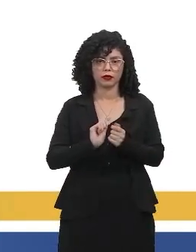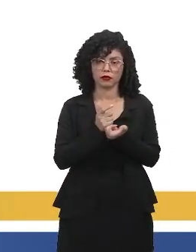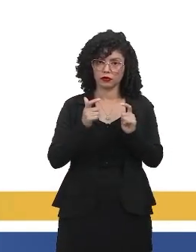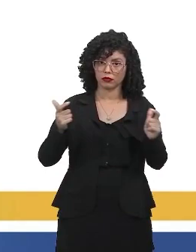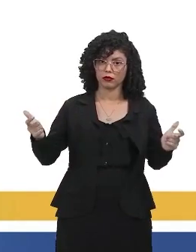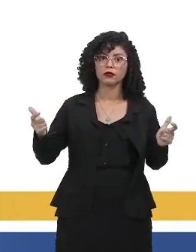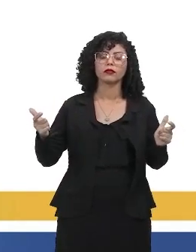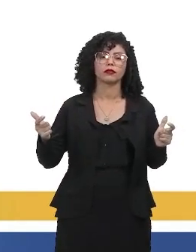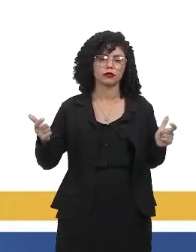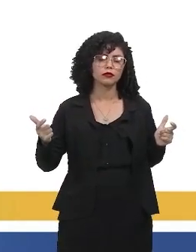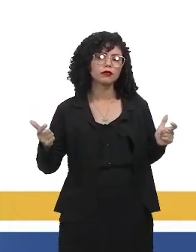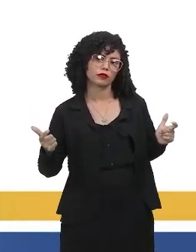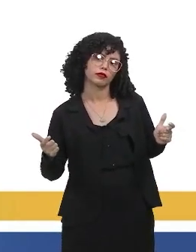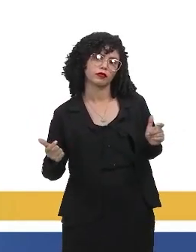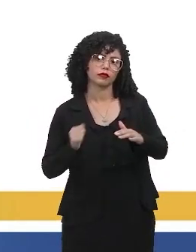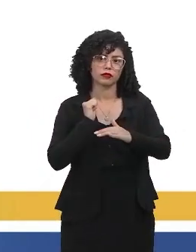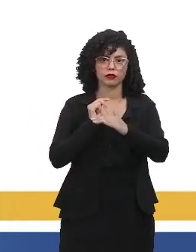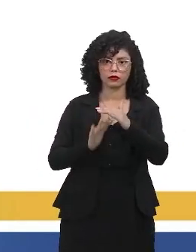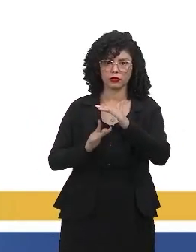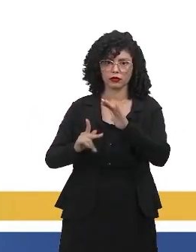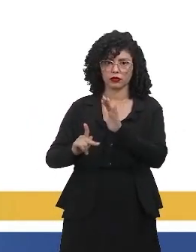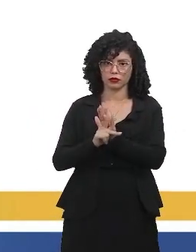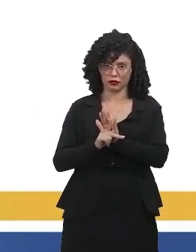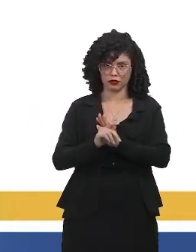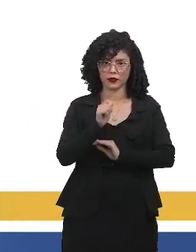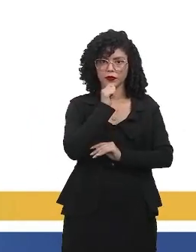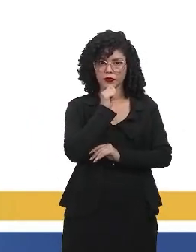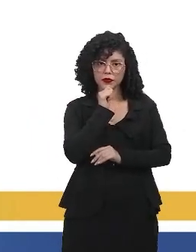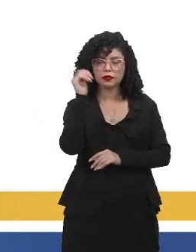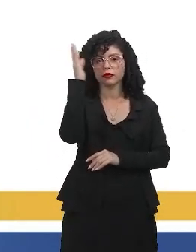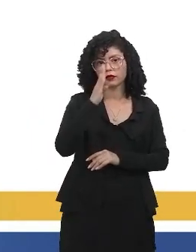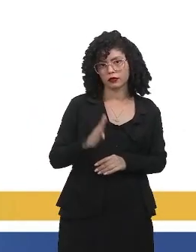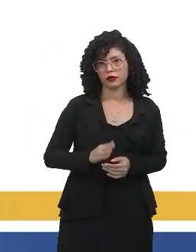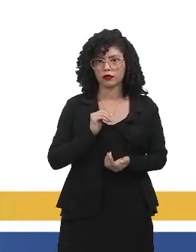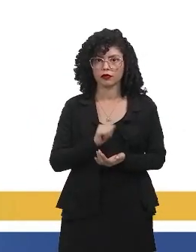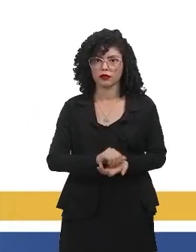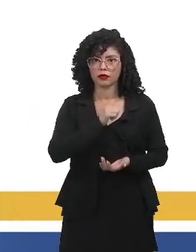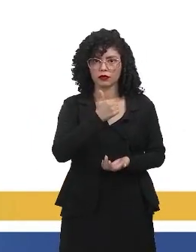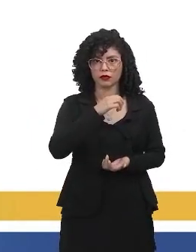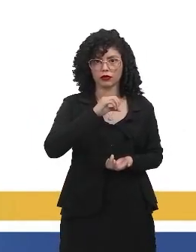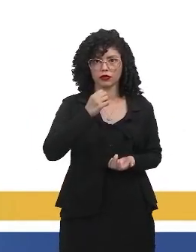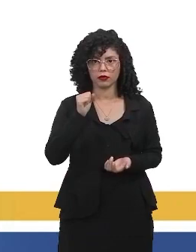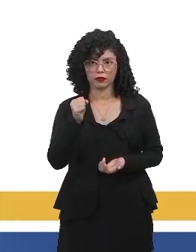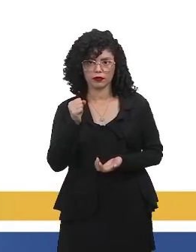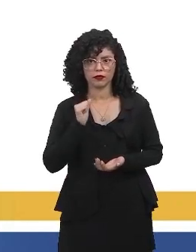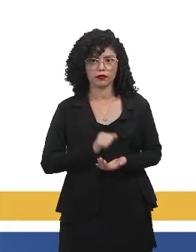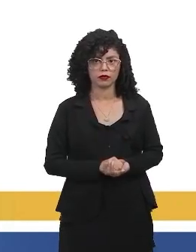pouco mais amplo sobre a imigração estrangeira para o Brasil de 1808